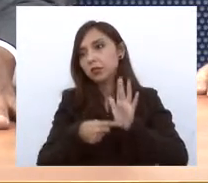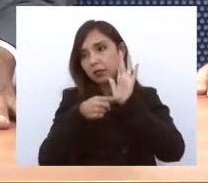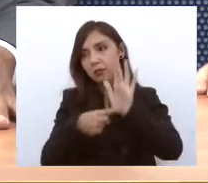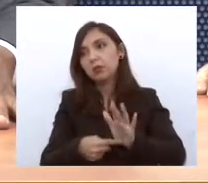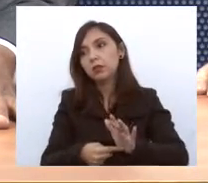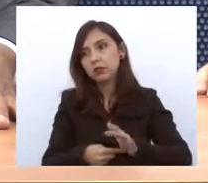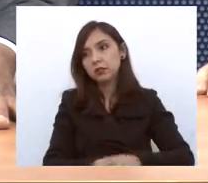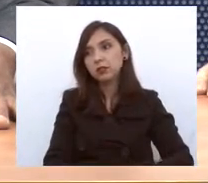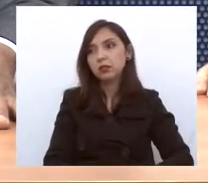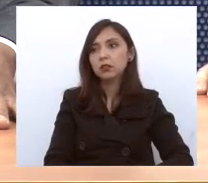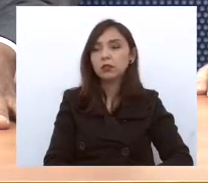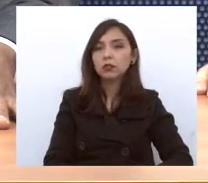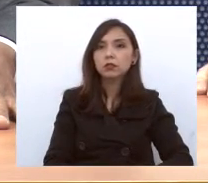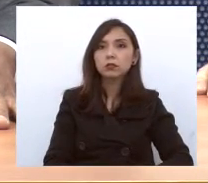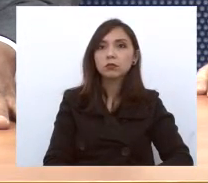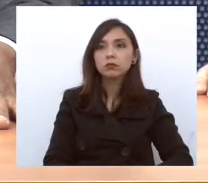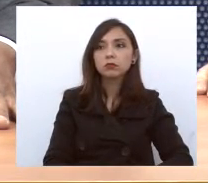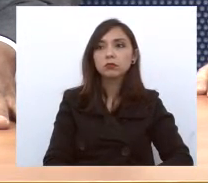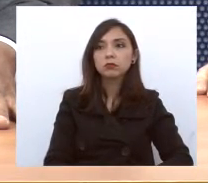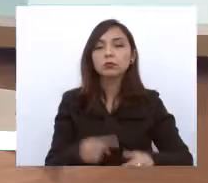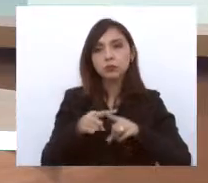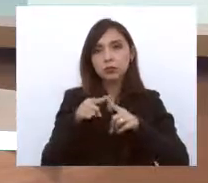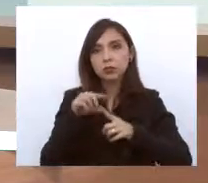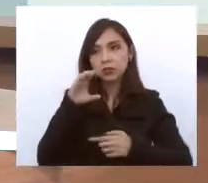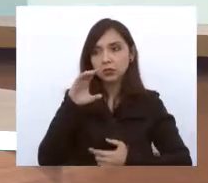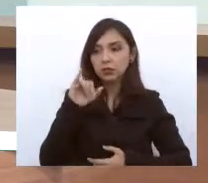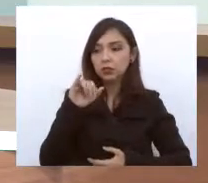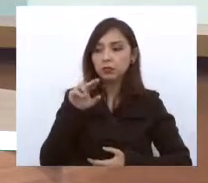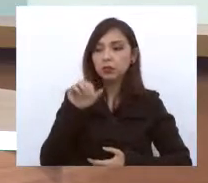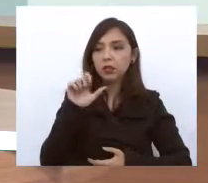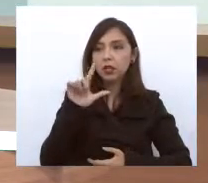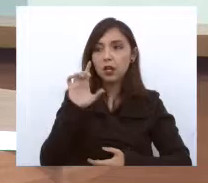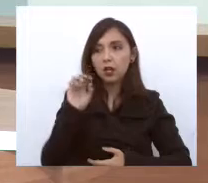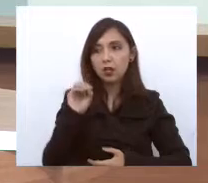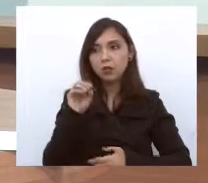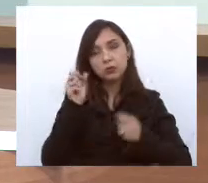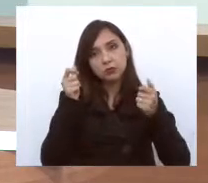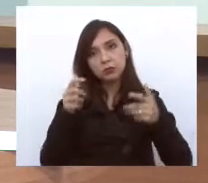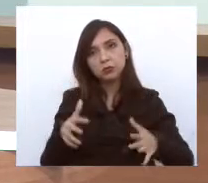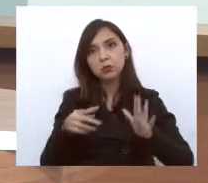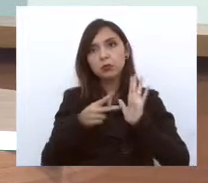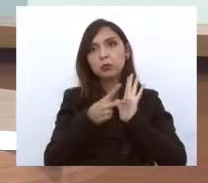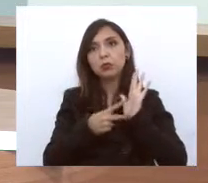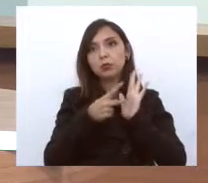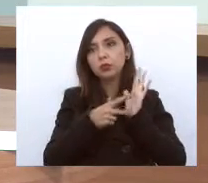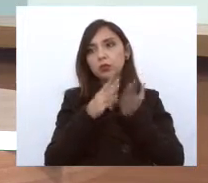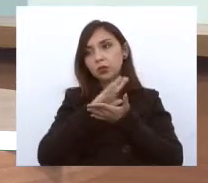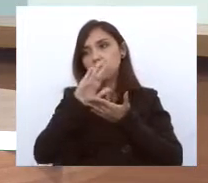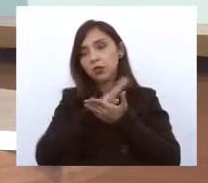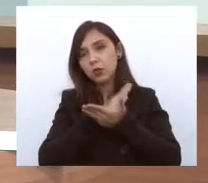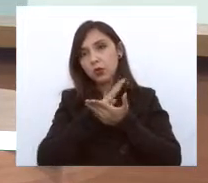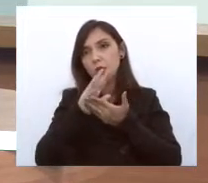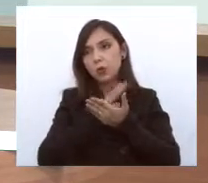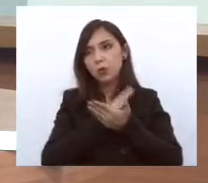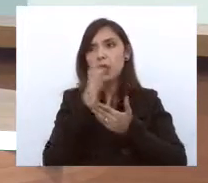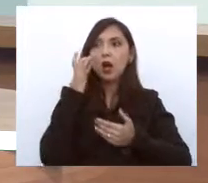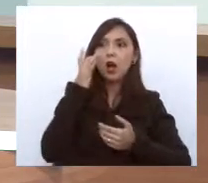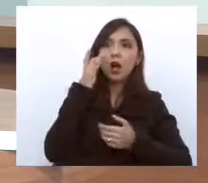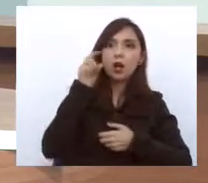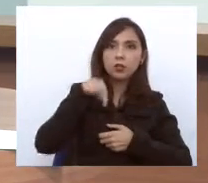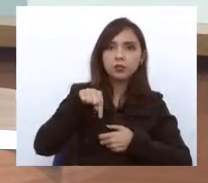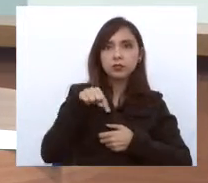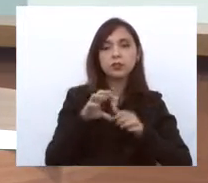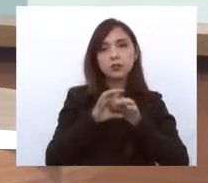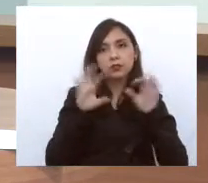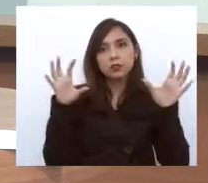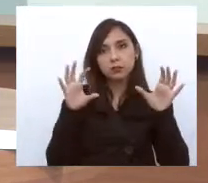Na sequência. É porque foi Seminaldo, o vereador Seminaldo, que colocou alguns projetos que ele acha que tem que ter